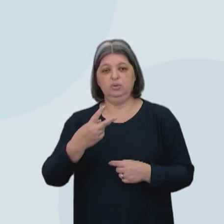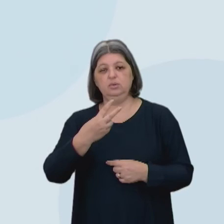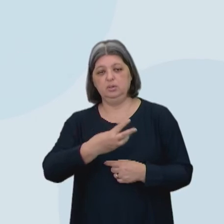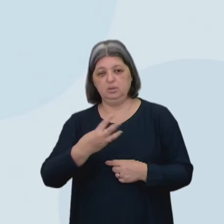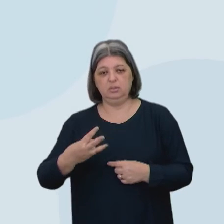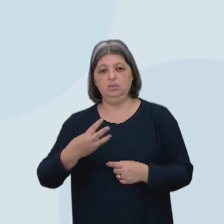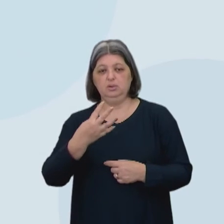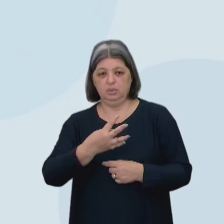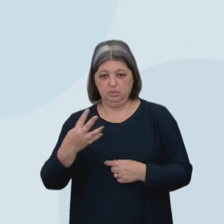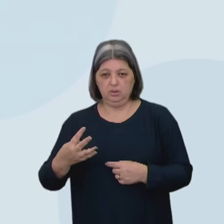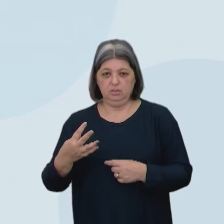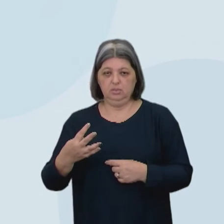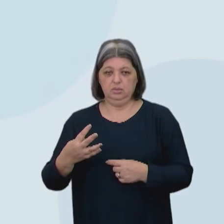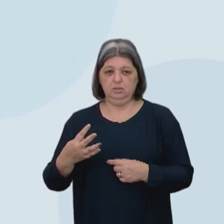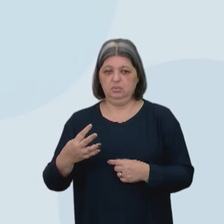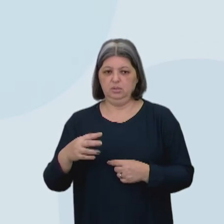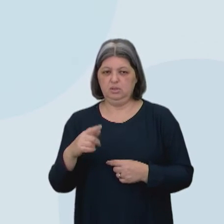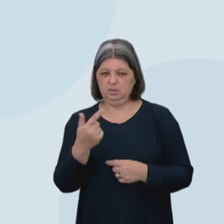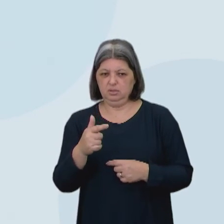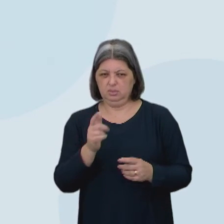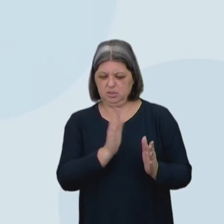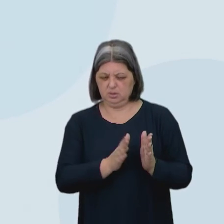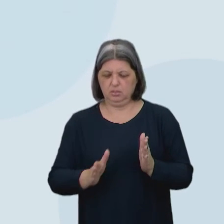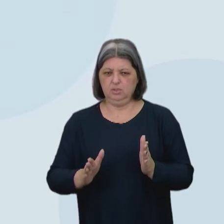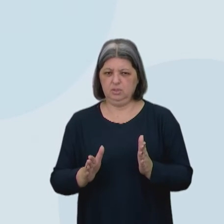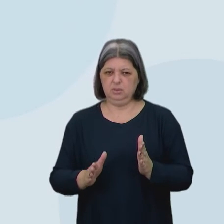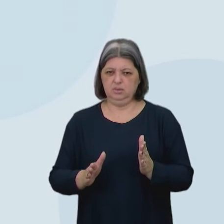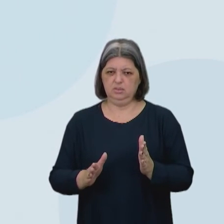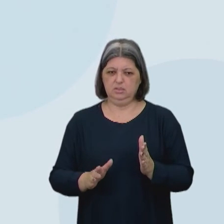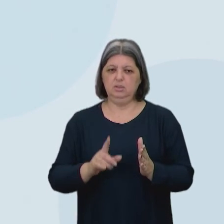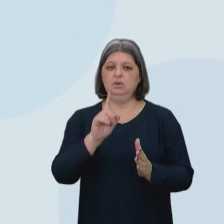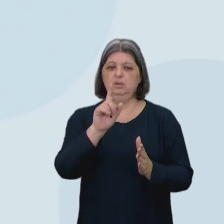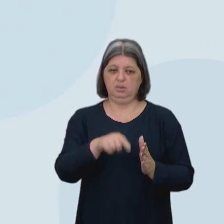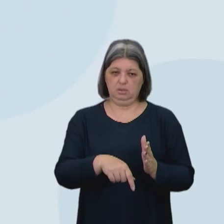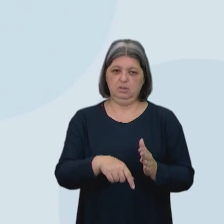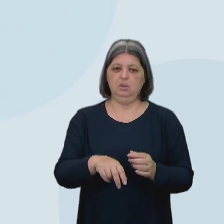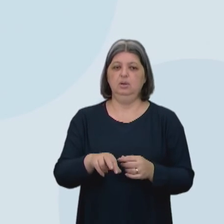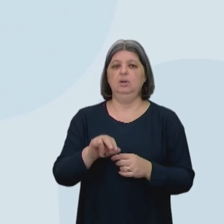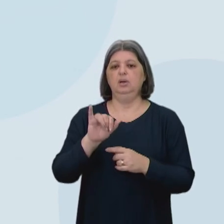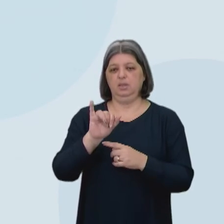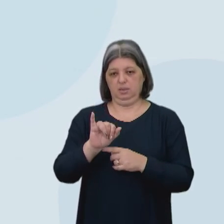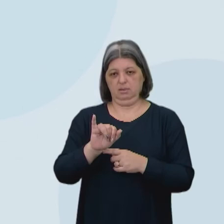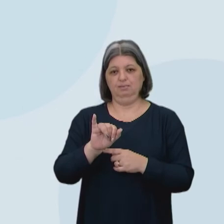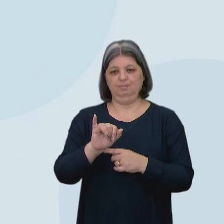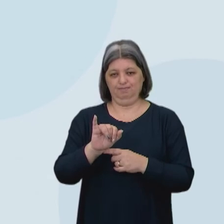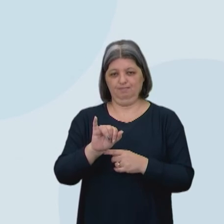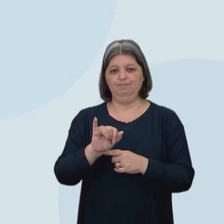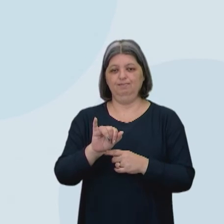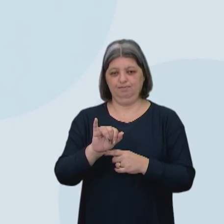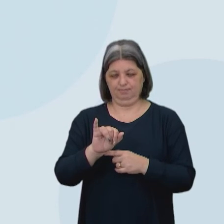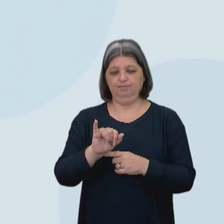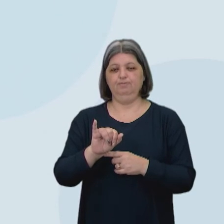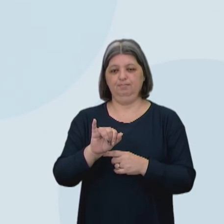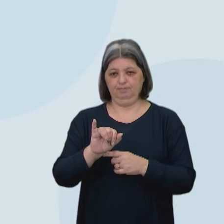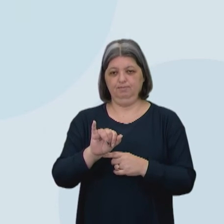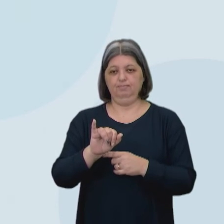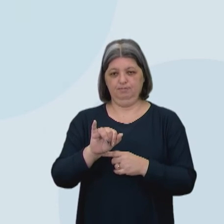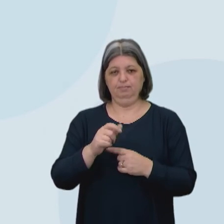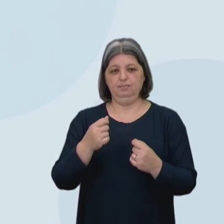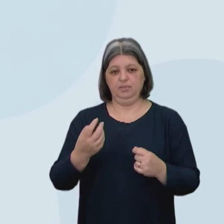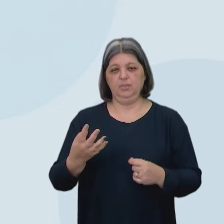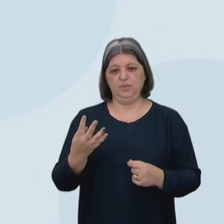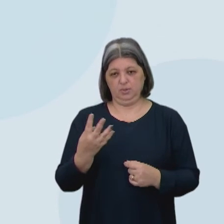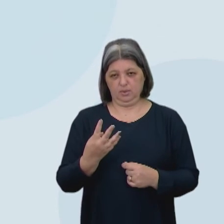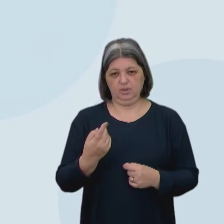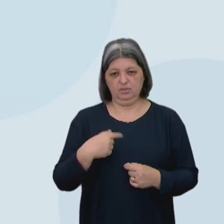0,11223344. Tá repetindo, mas não é sequencial, não é o mesmo número. Então, isso aqui é um irracional. Então, o número 4 vai ter que estar na alternativa.